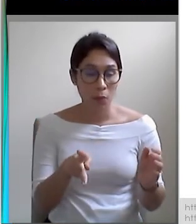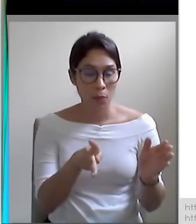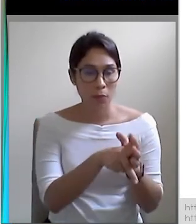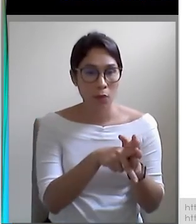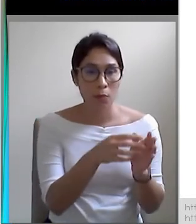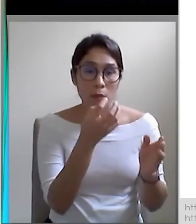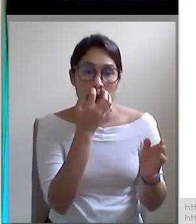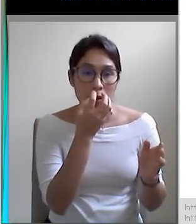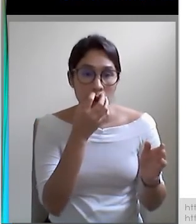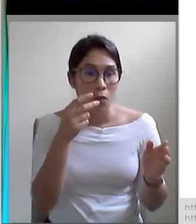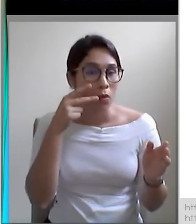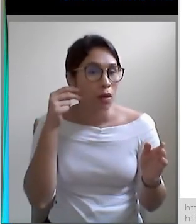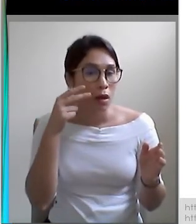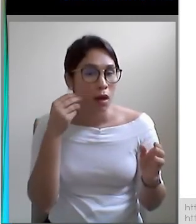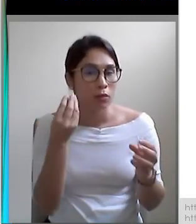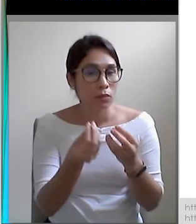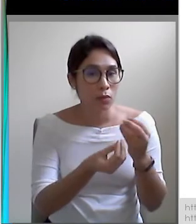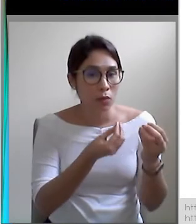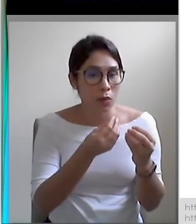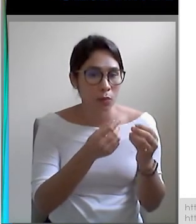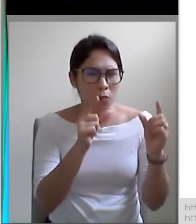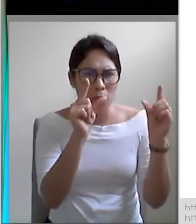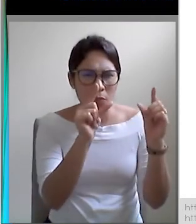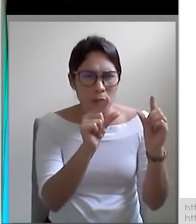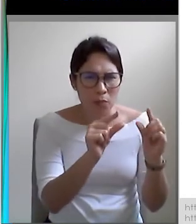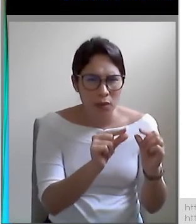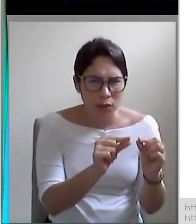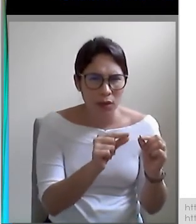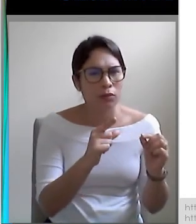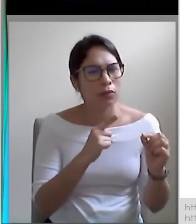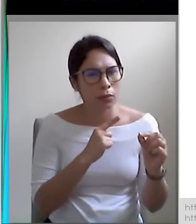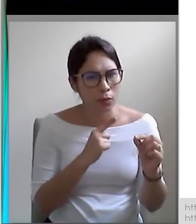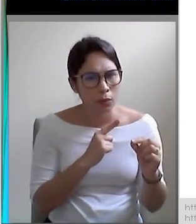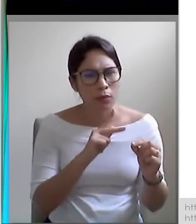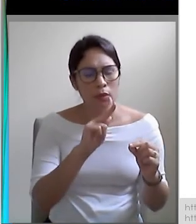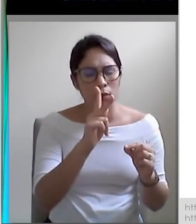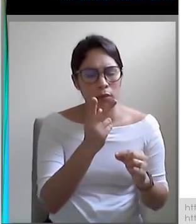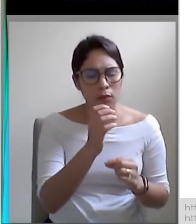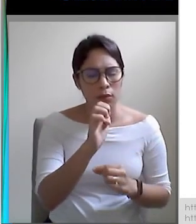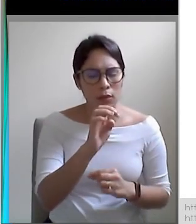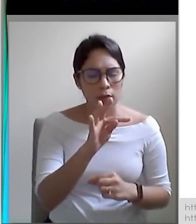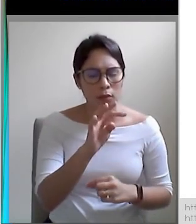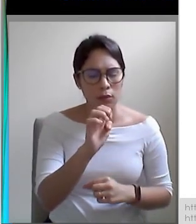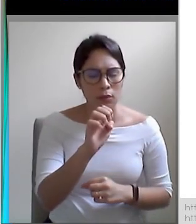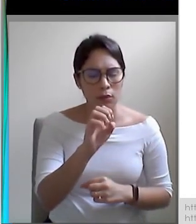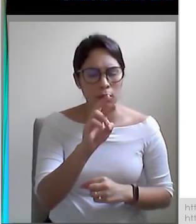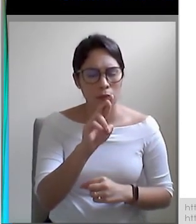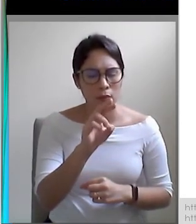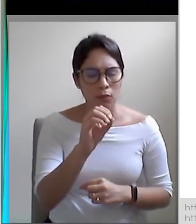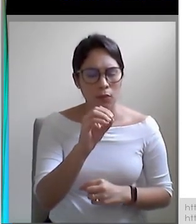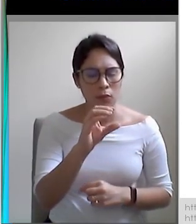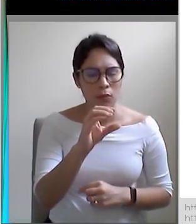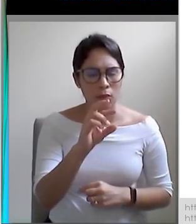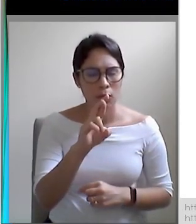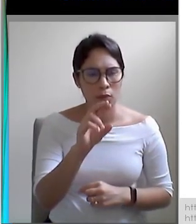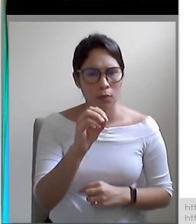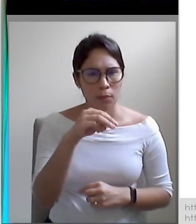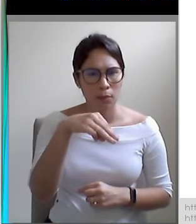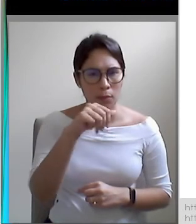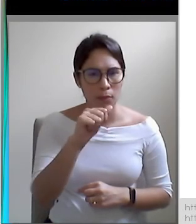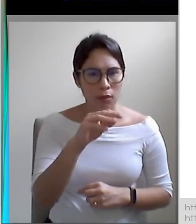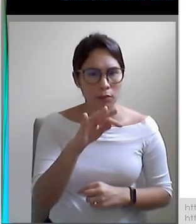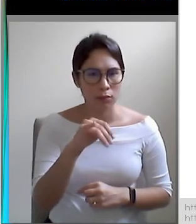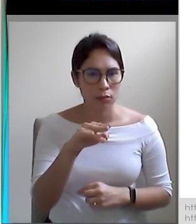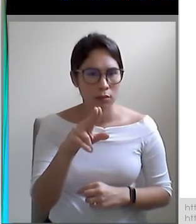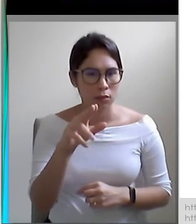Os linfócitos do cão e do gato são tipicamente pequenos, com presença de heterocromatina de